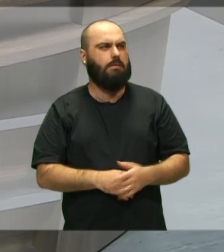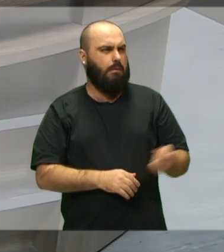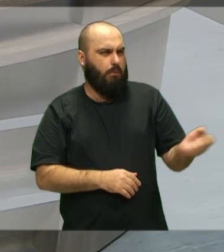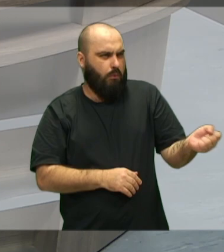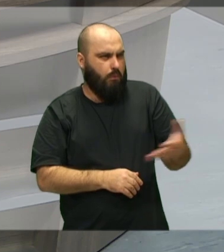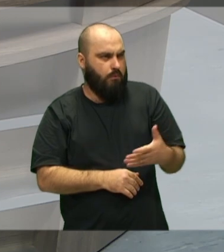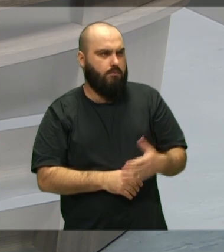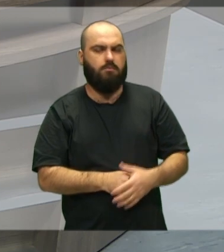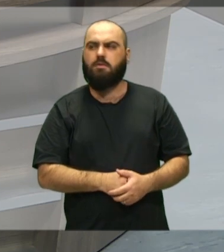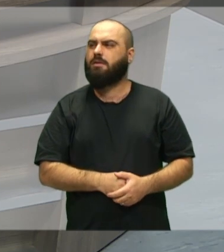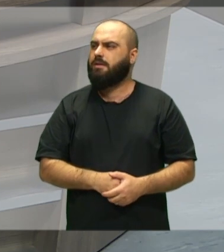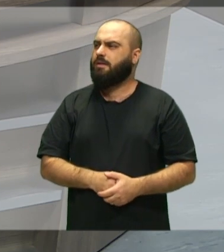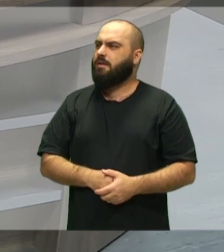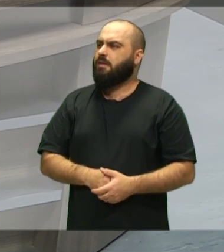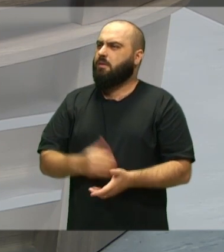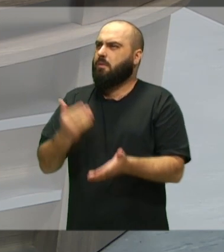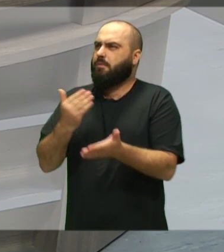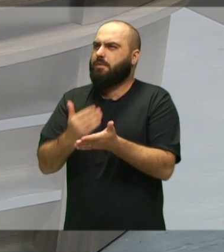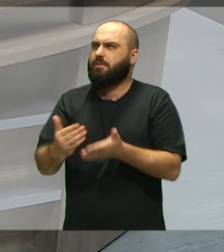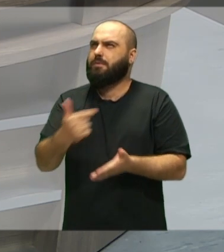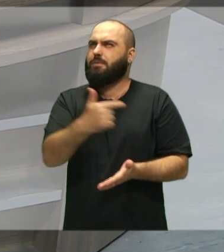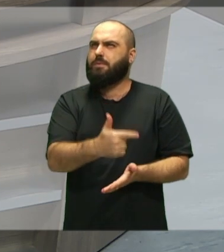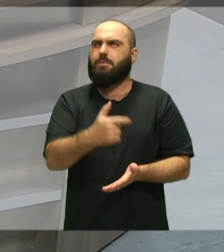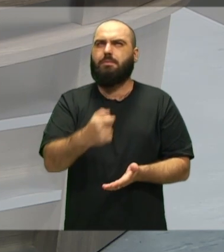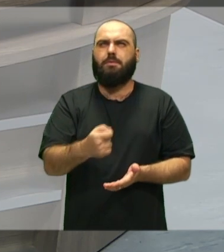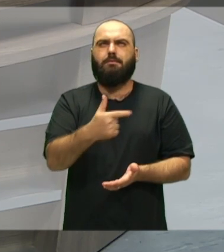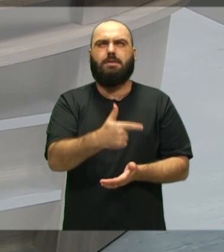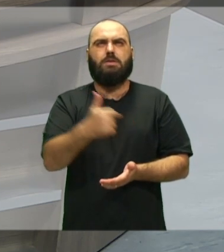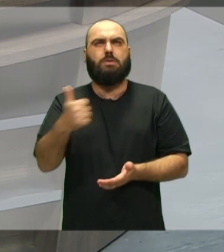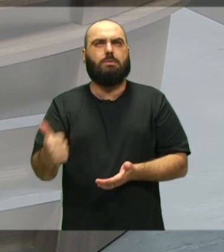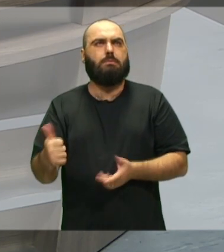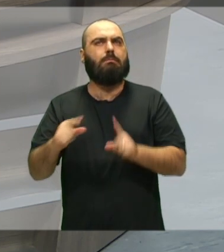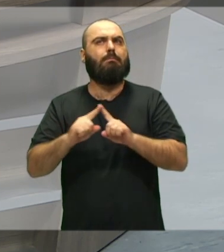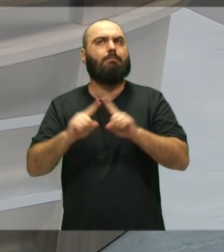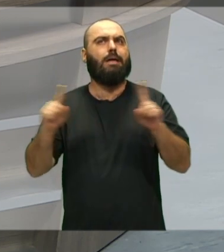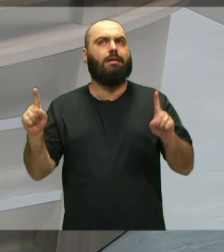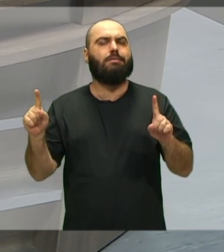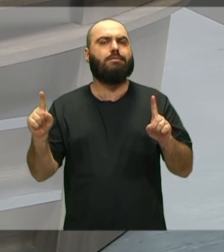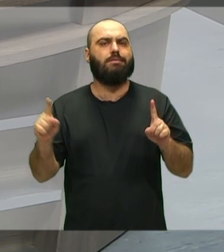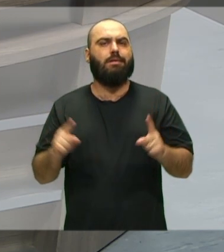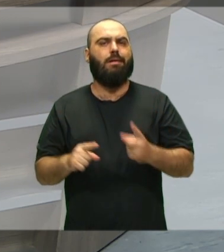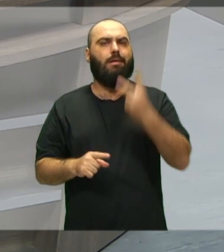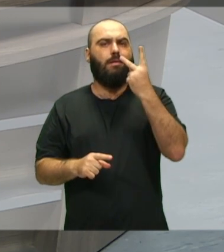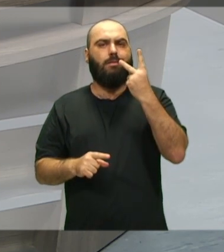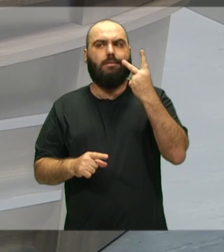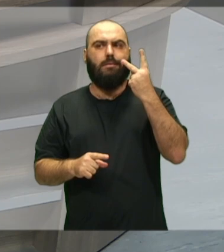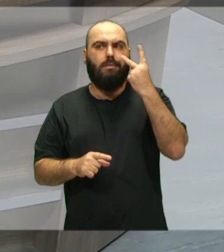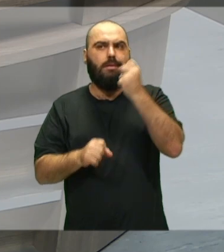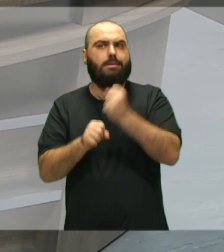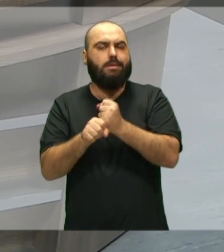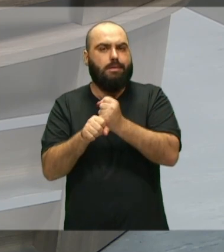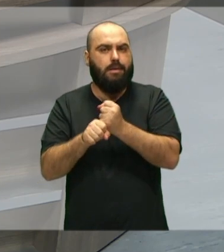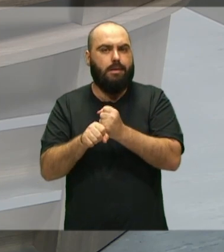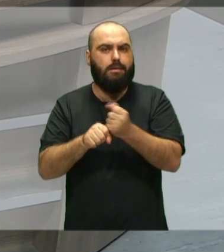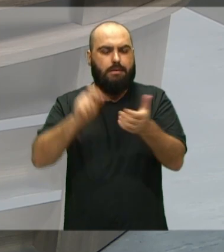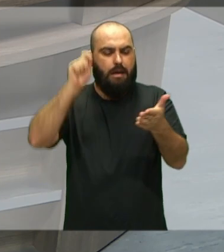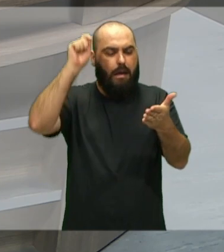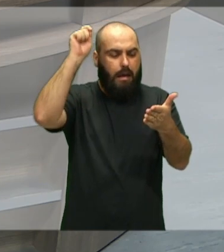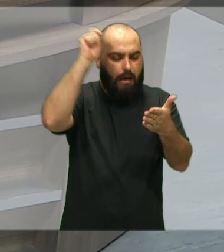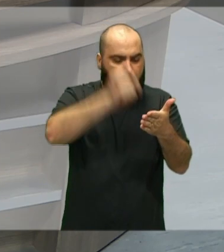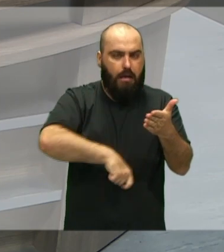né? Tem pouco tempo. Ela entrou em vigor em 2021, mas ela ficou 2 anos para entrar em vigor, né? Teve